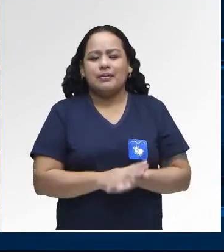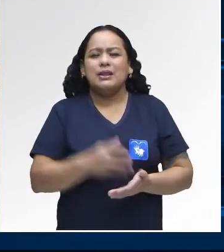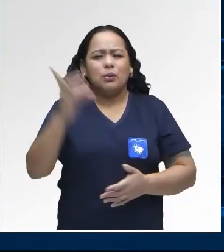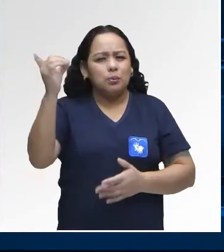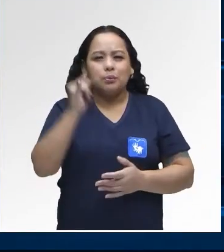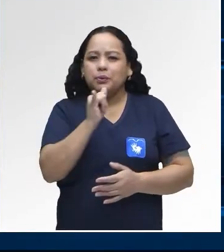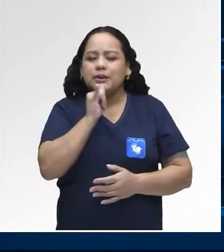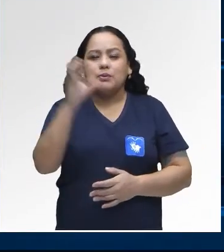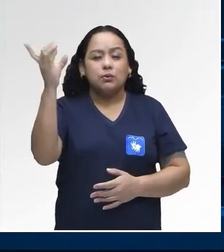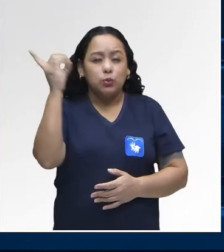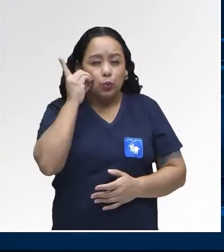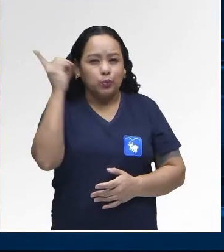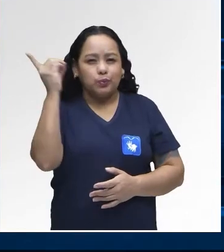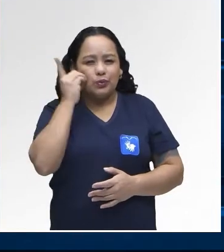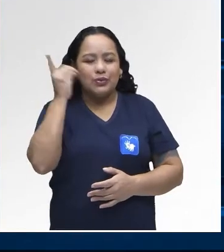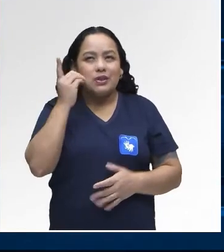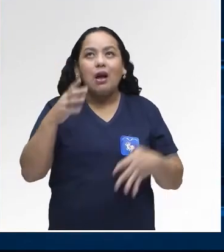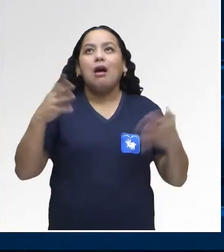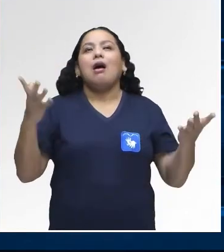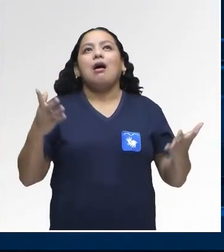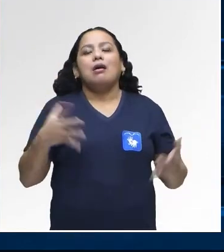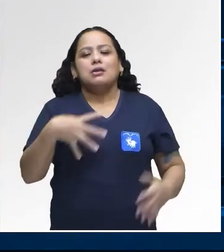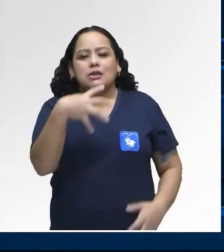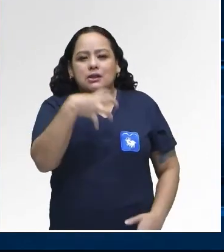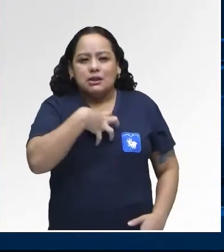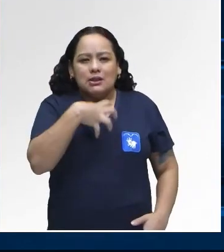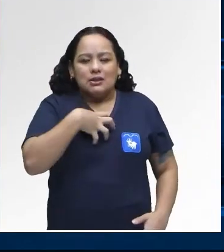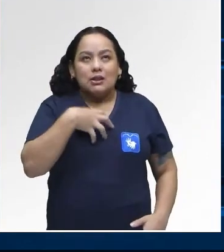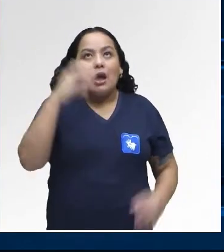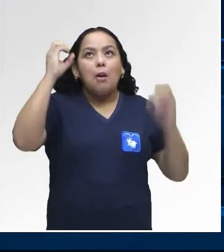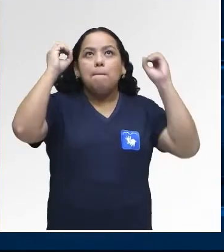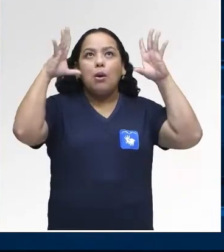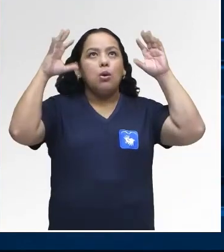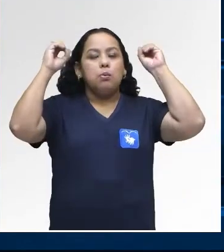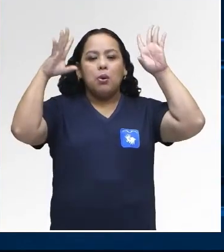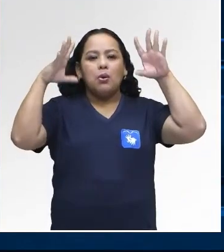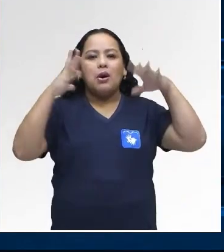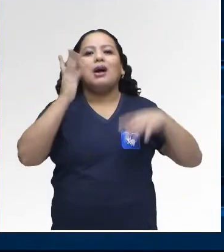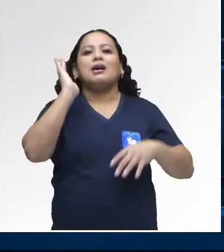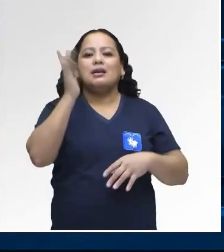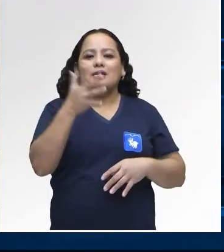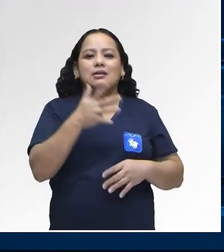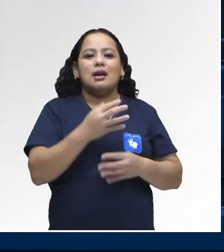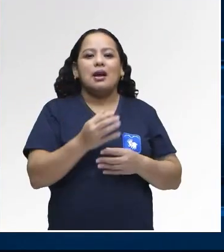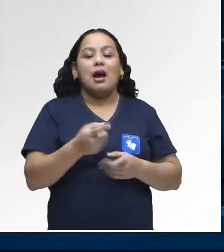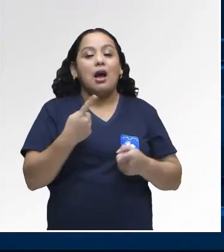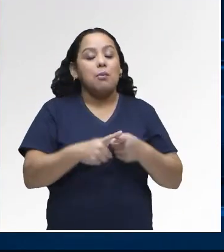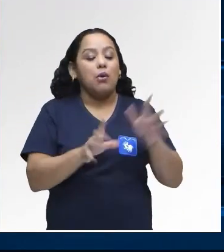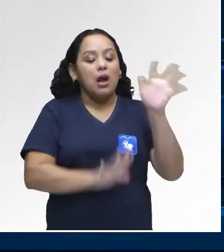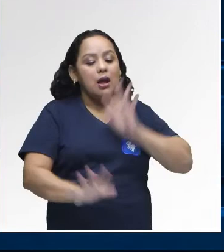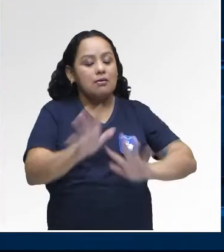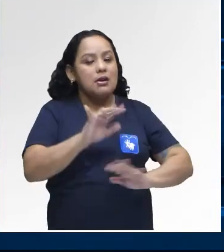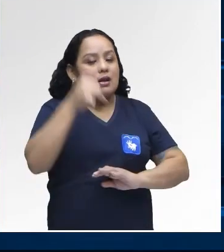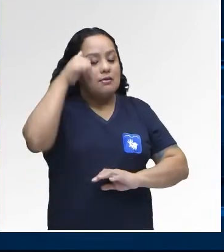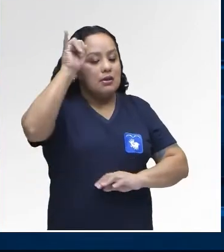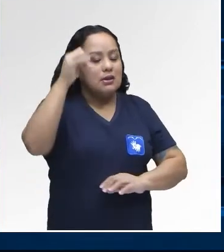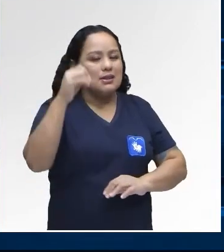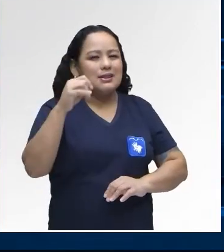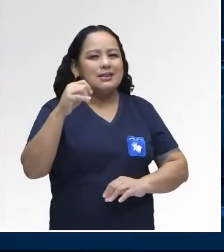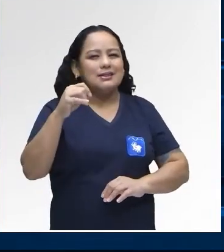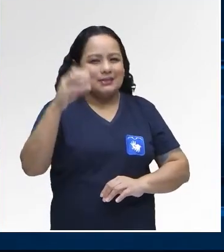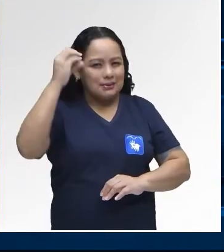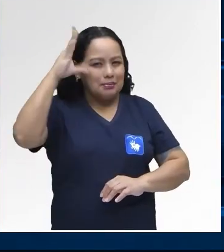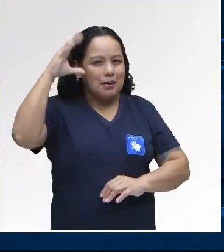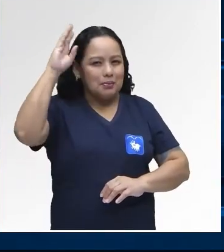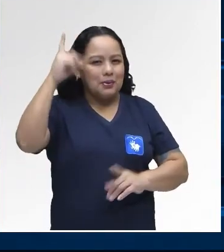dia, eu vou sentir uma dor de cabeça, aí já como prevenção, para que eu não sinta a dor de cabeça, eu